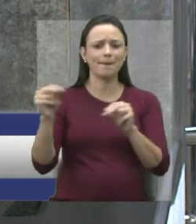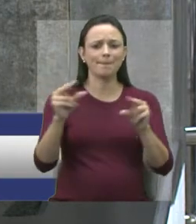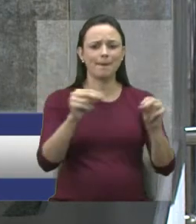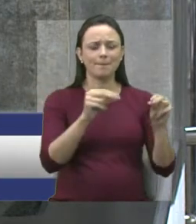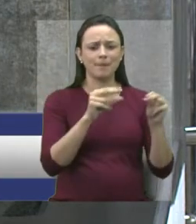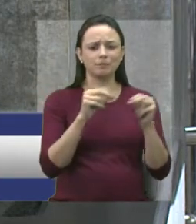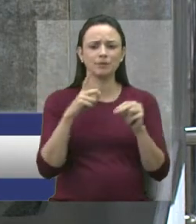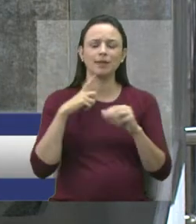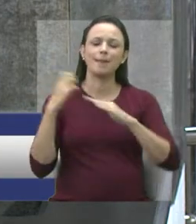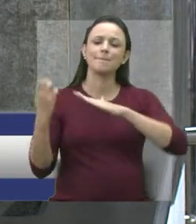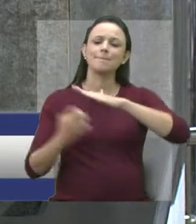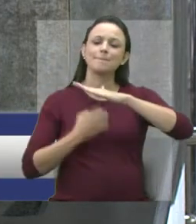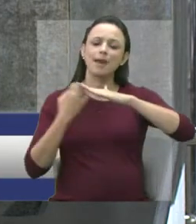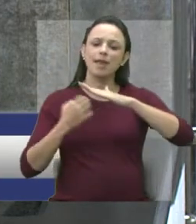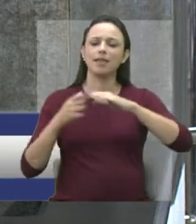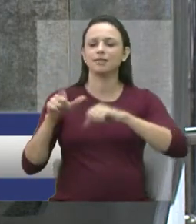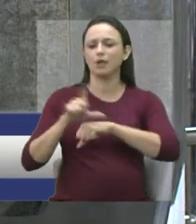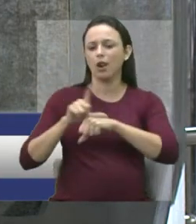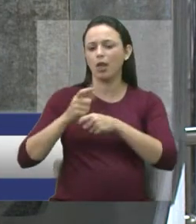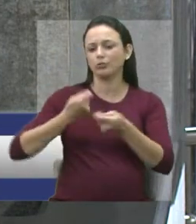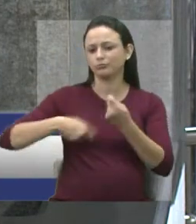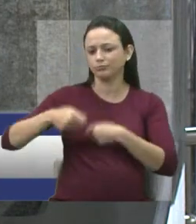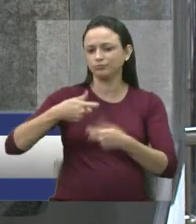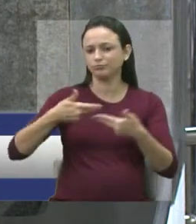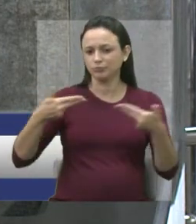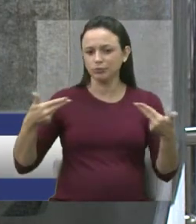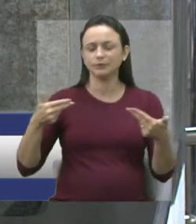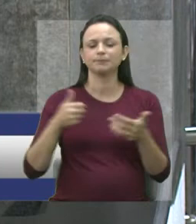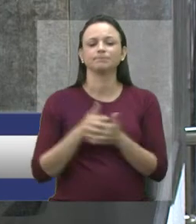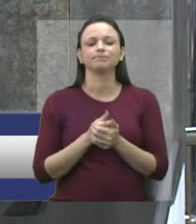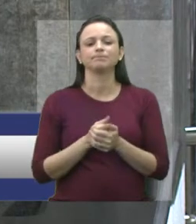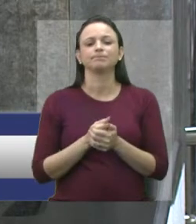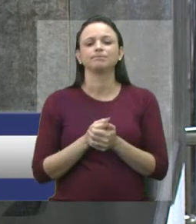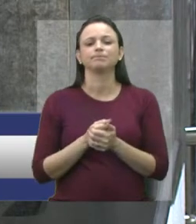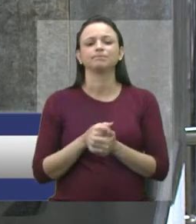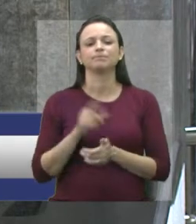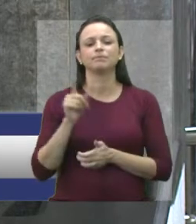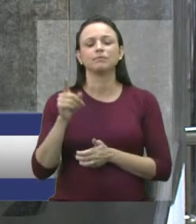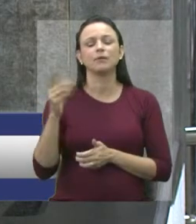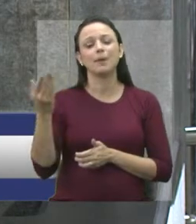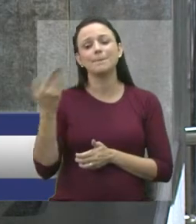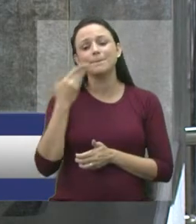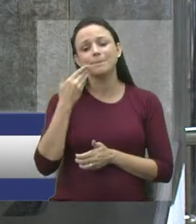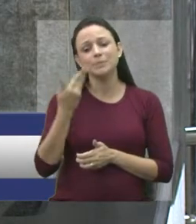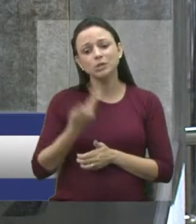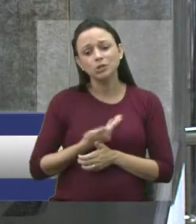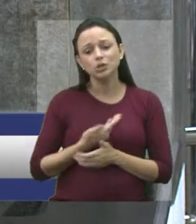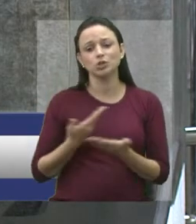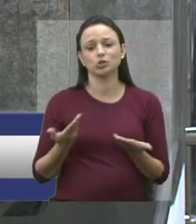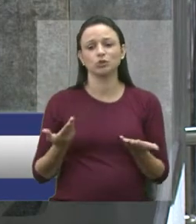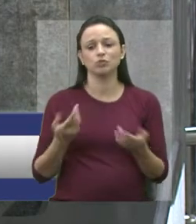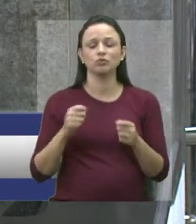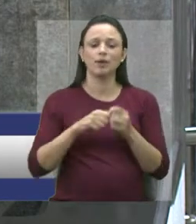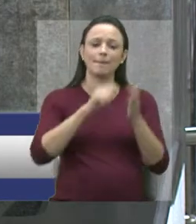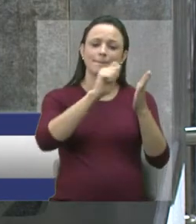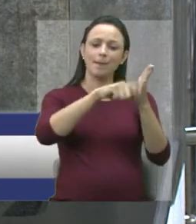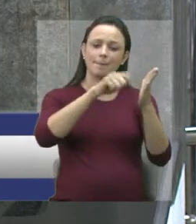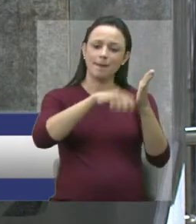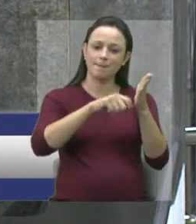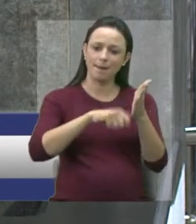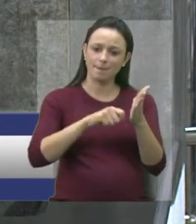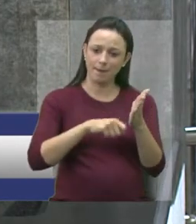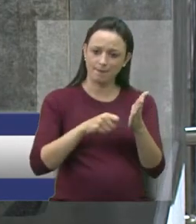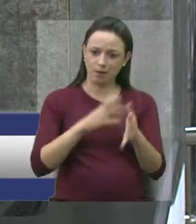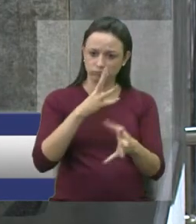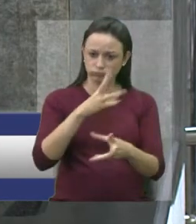e comércio naquela região, e eles nos pediram, fizemos um abaixo assinado, e